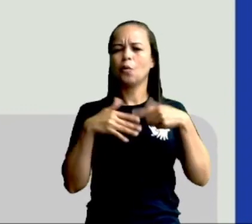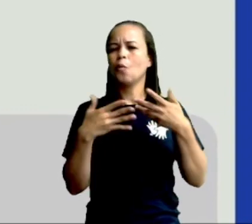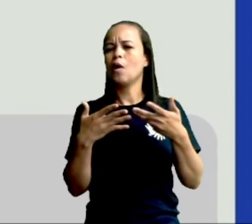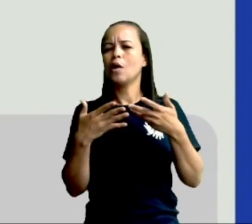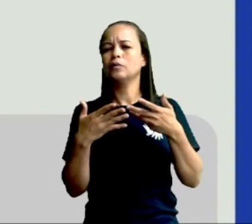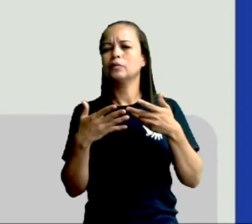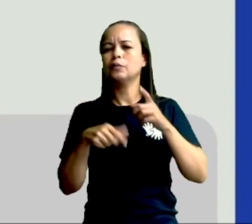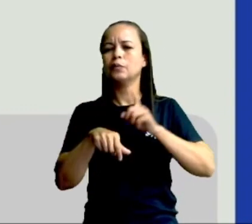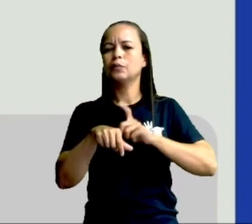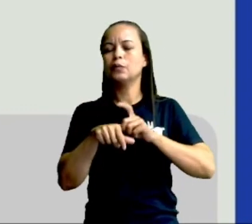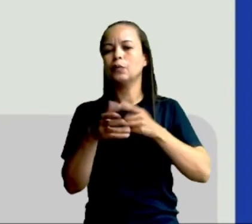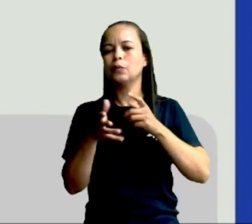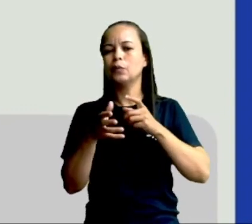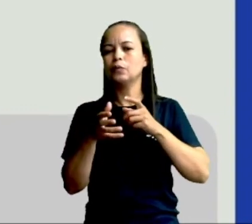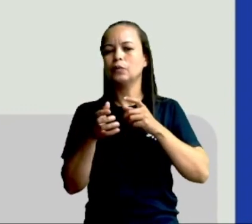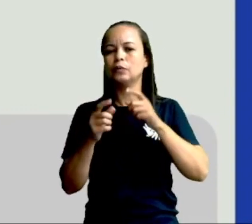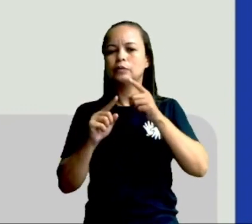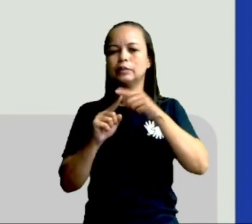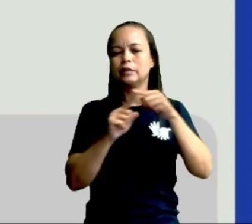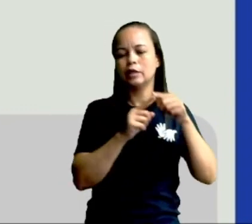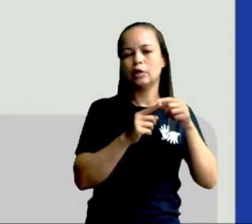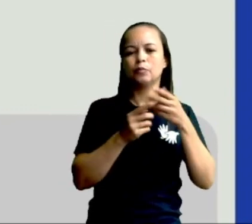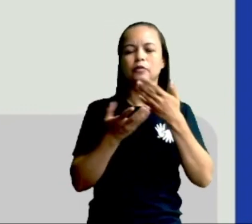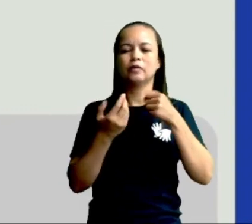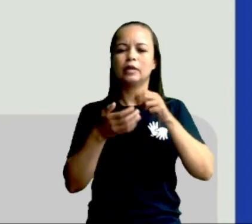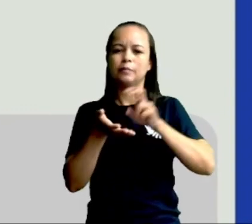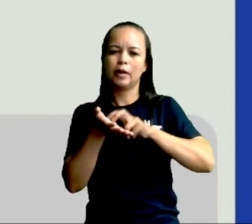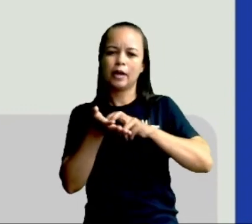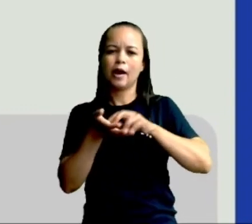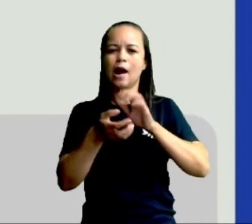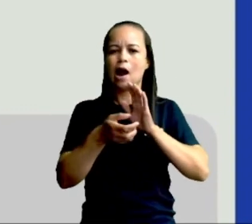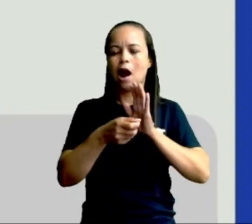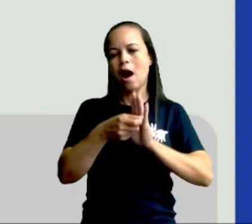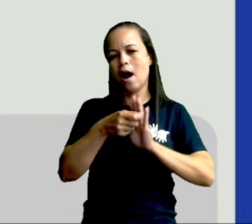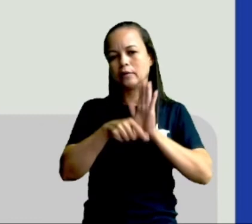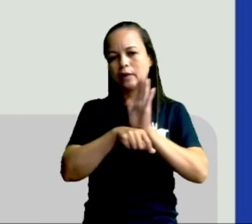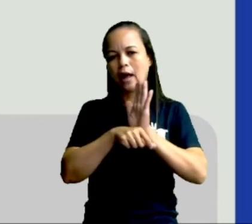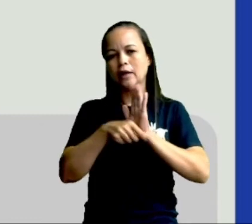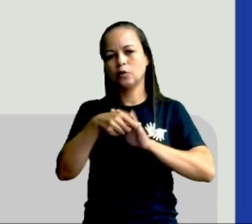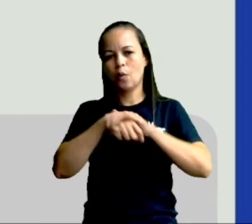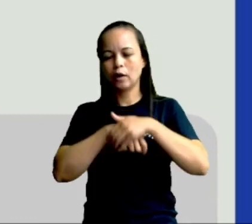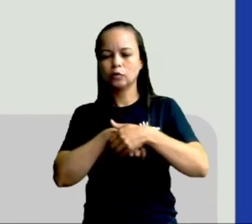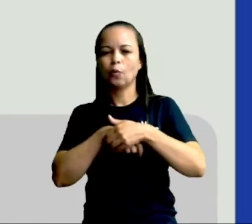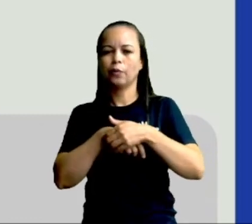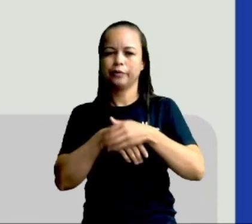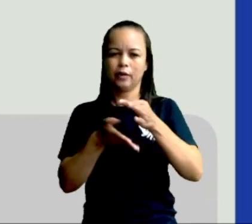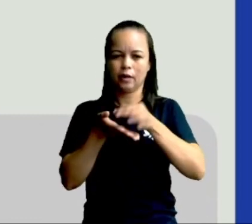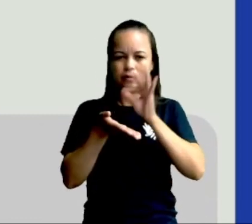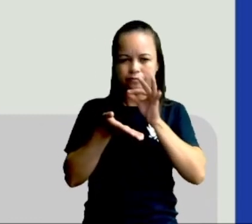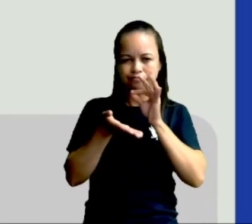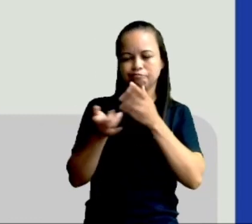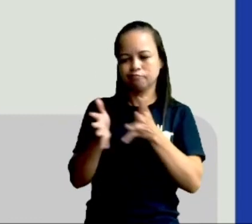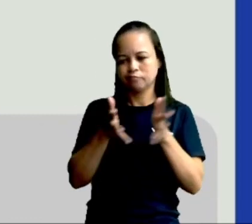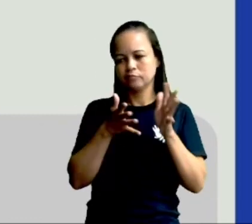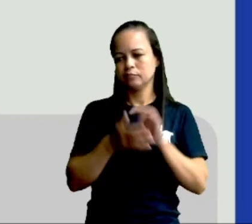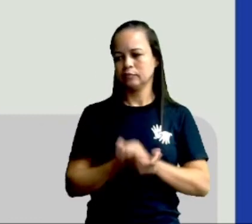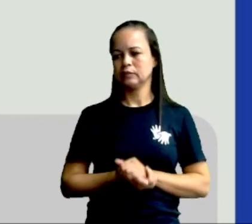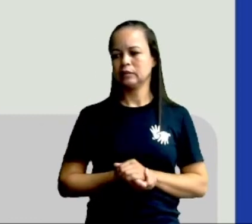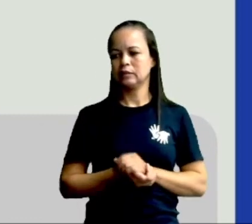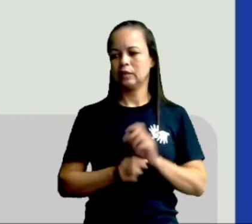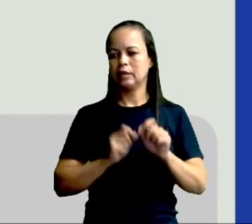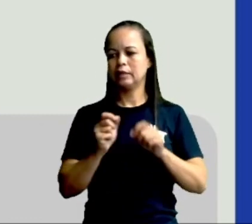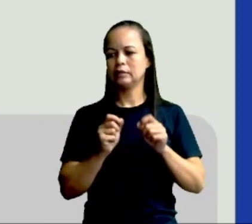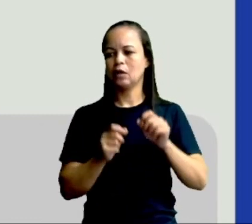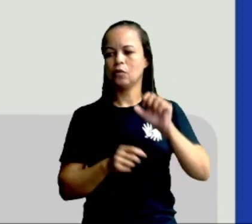tipo de refeição? É o café da manhã, o almoço ou a janta? E ela responde salmon. Então, salmão é um tipo de quê?